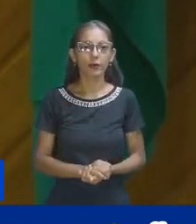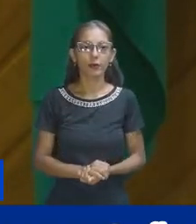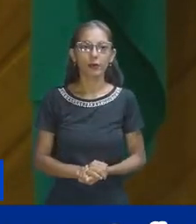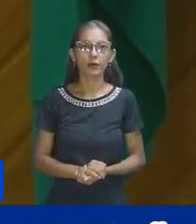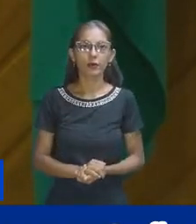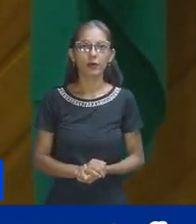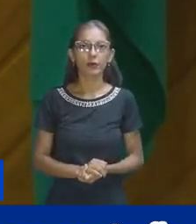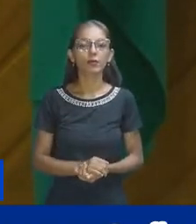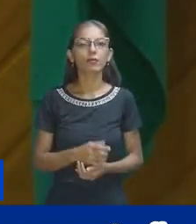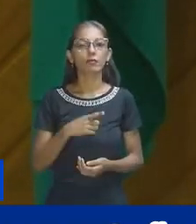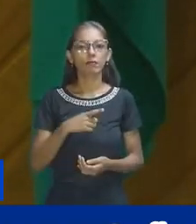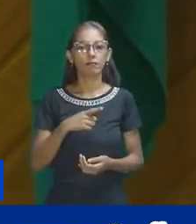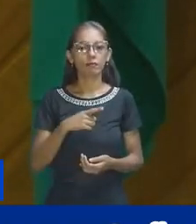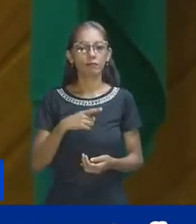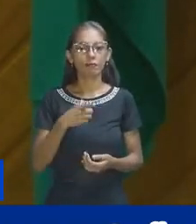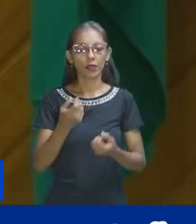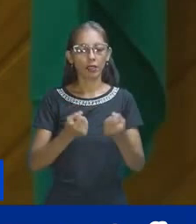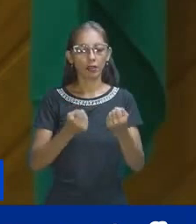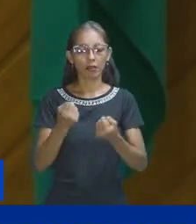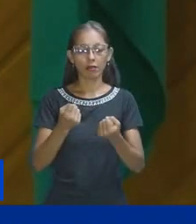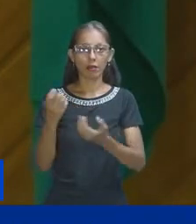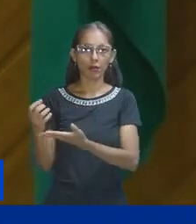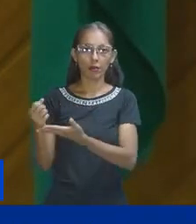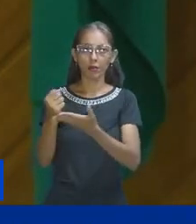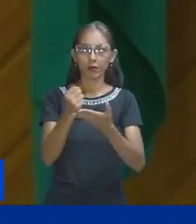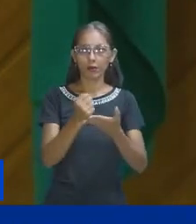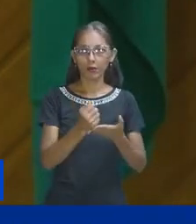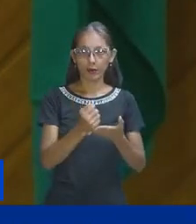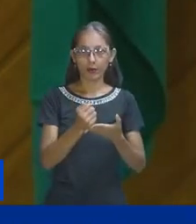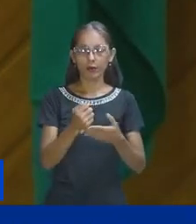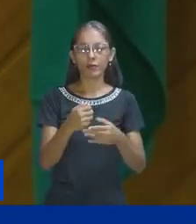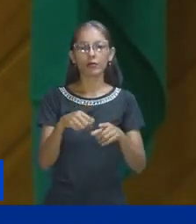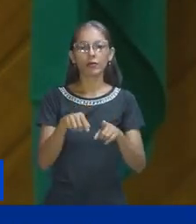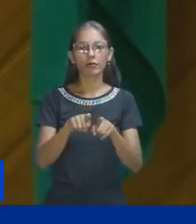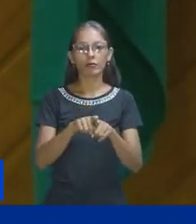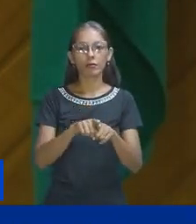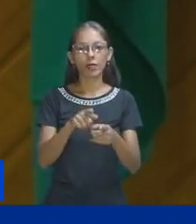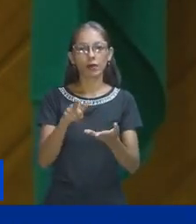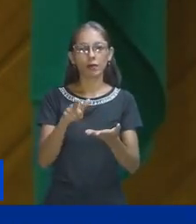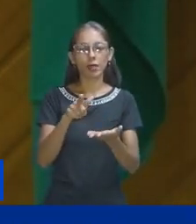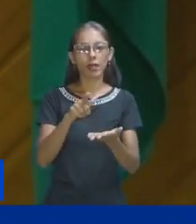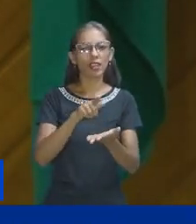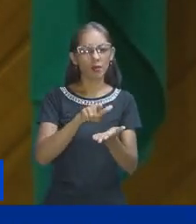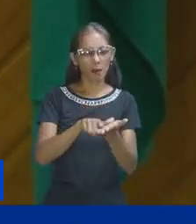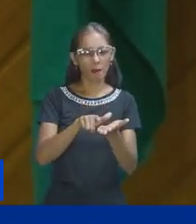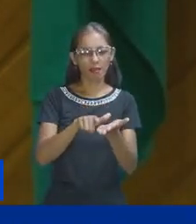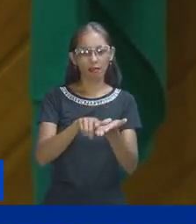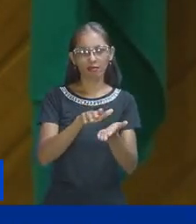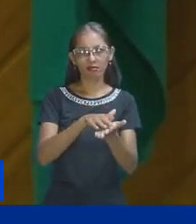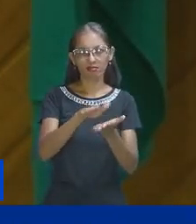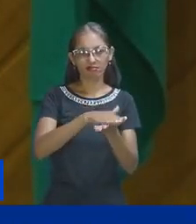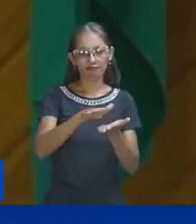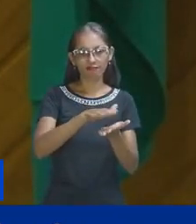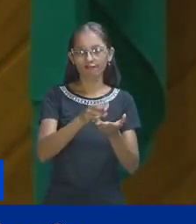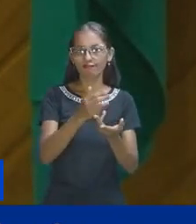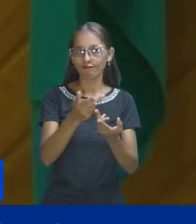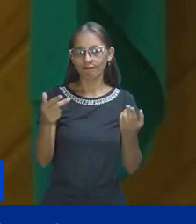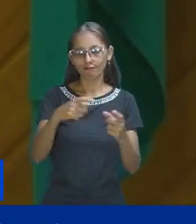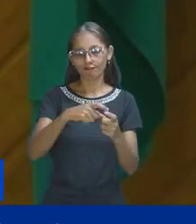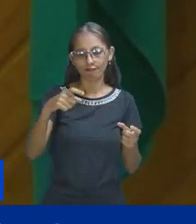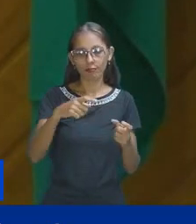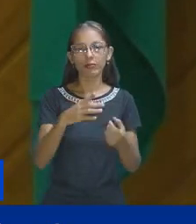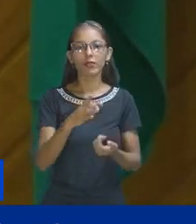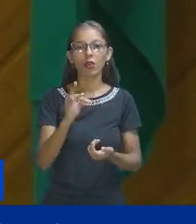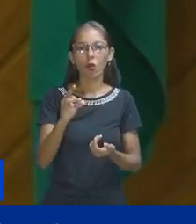oferecimento de transporte para eleitores para votação com a entrega de material de campanha do candidato, e houve a promessa de vantagem